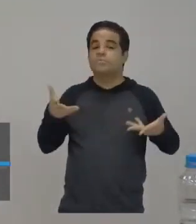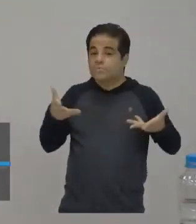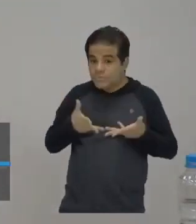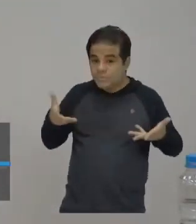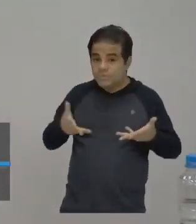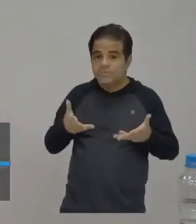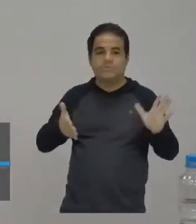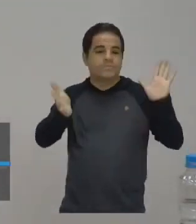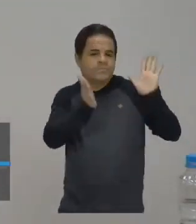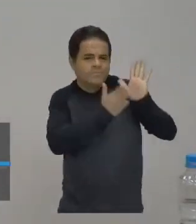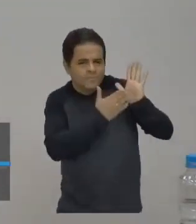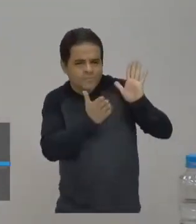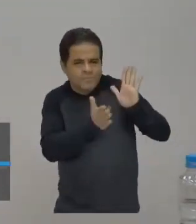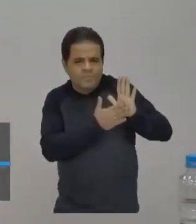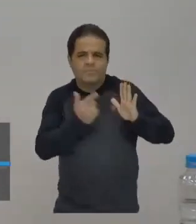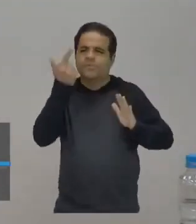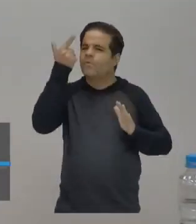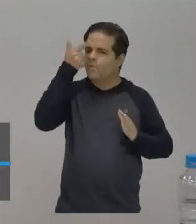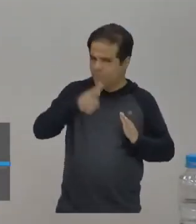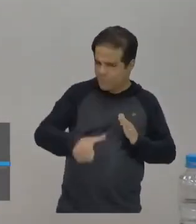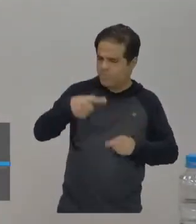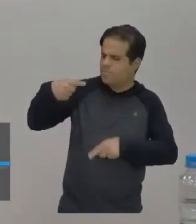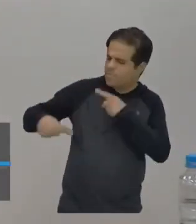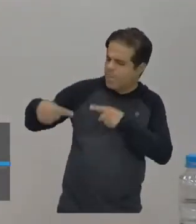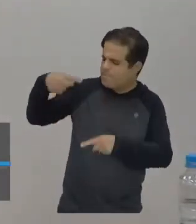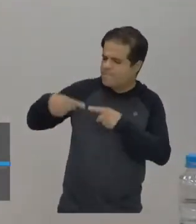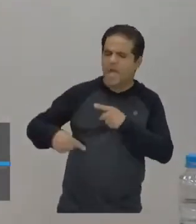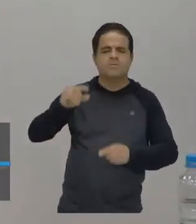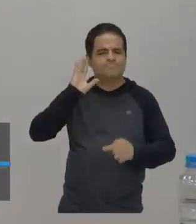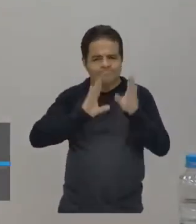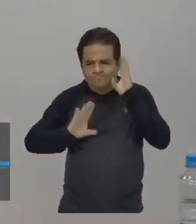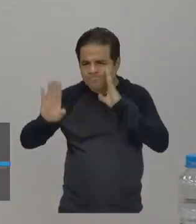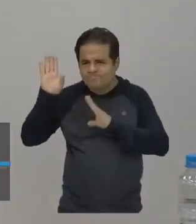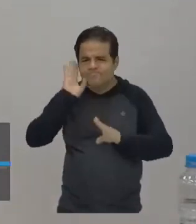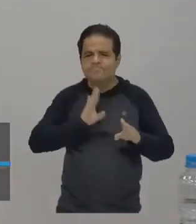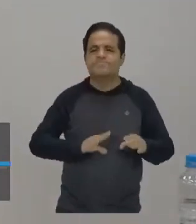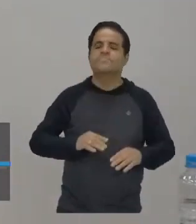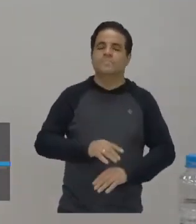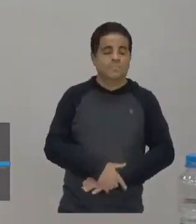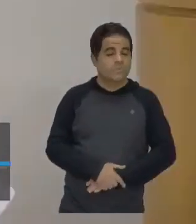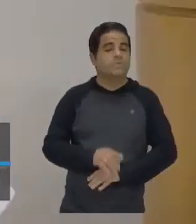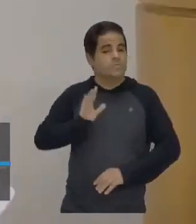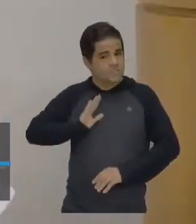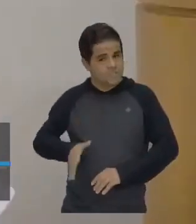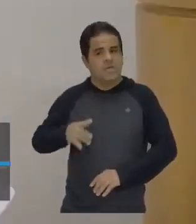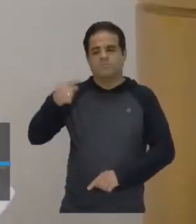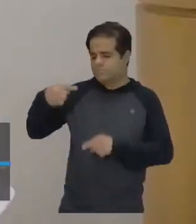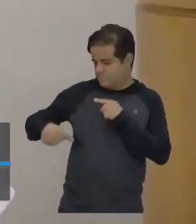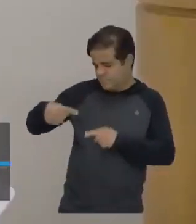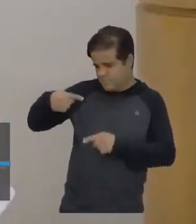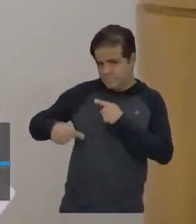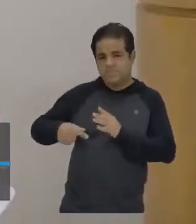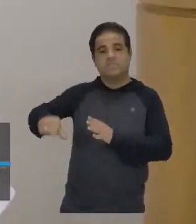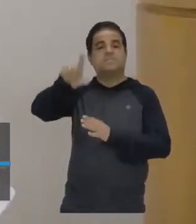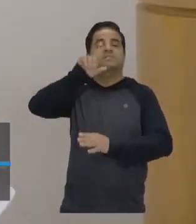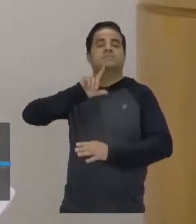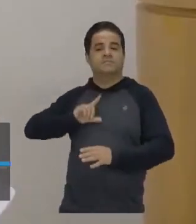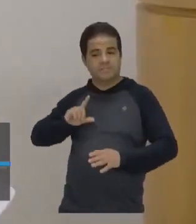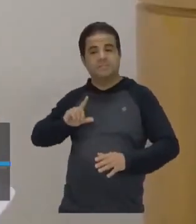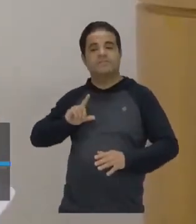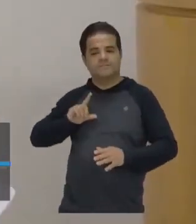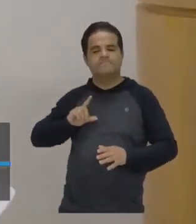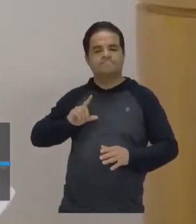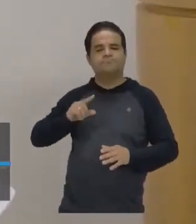vamos propor mais um debate, nossa, muito bacana. Inclusive nós já estávamos debatendo antes de iniciar a